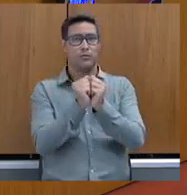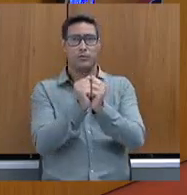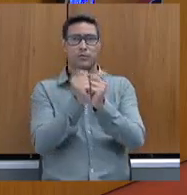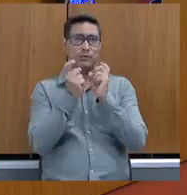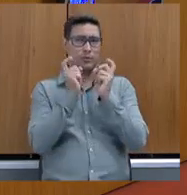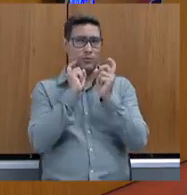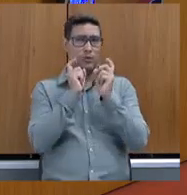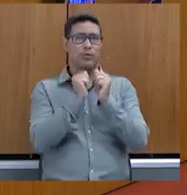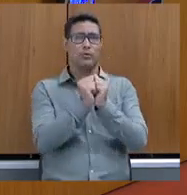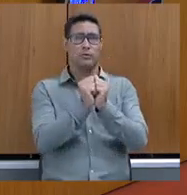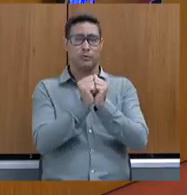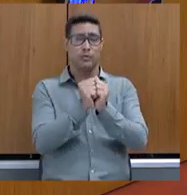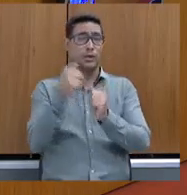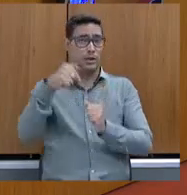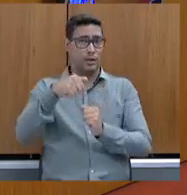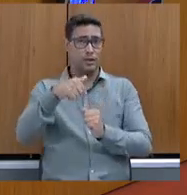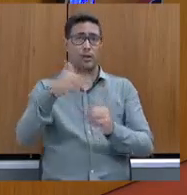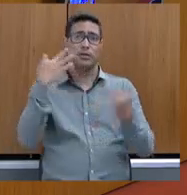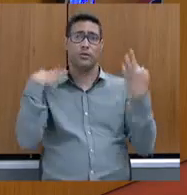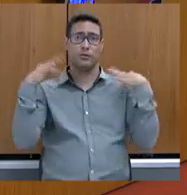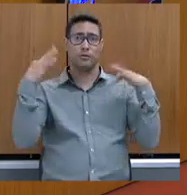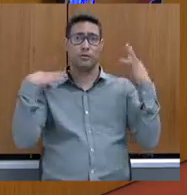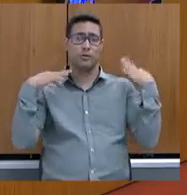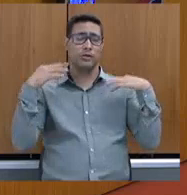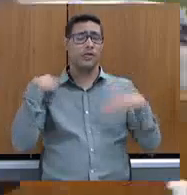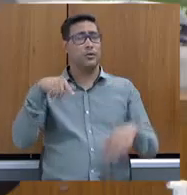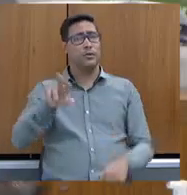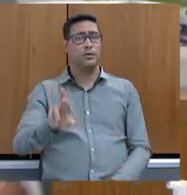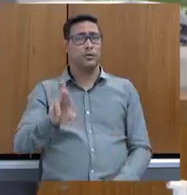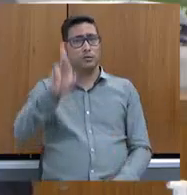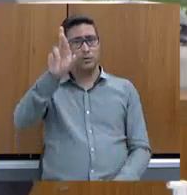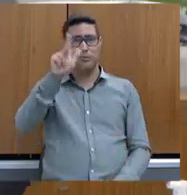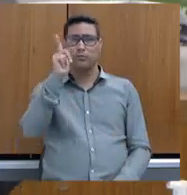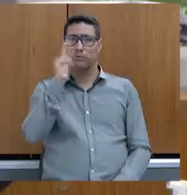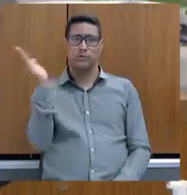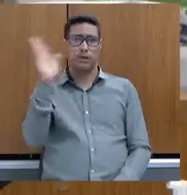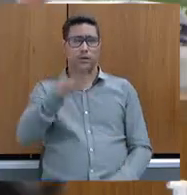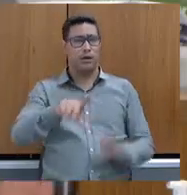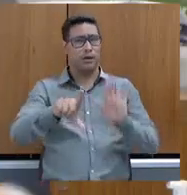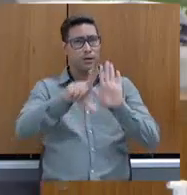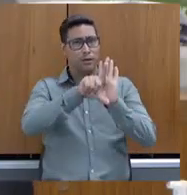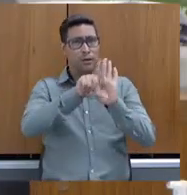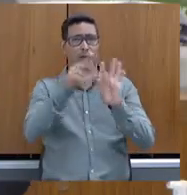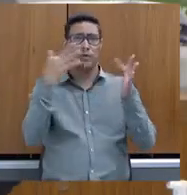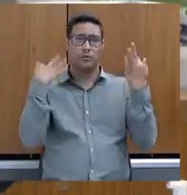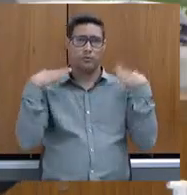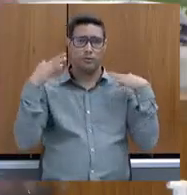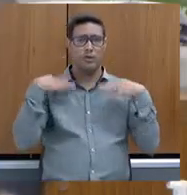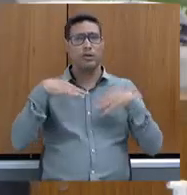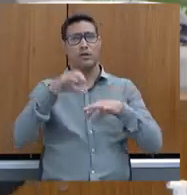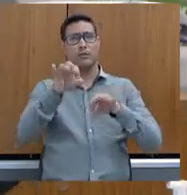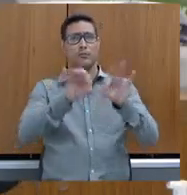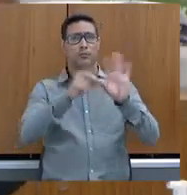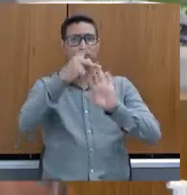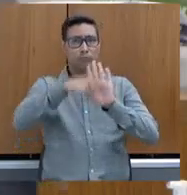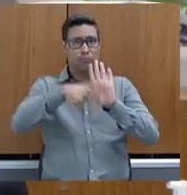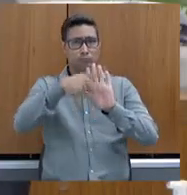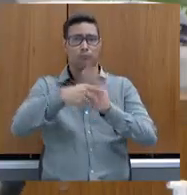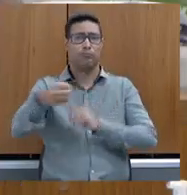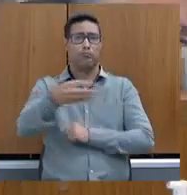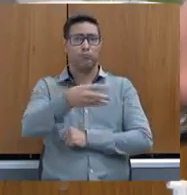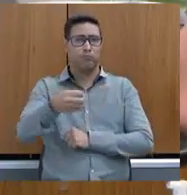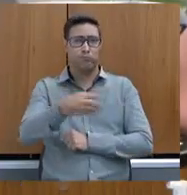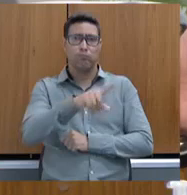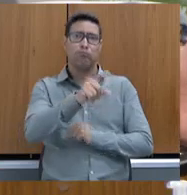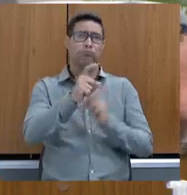comissão de turismo realmente vossa excelência conseguiu trazer a lei do Turismo projeto renovadores batalhando com audiências